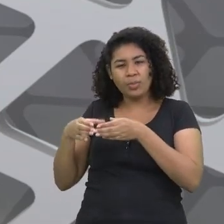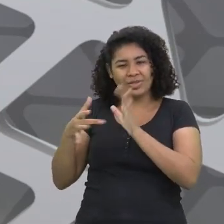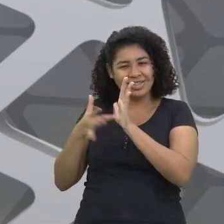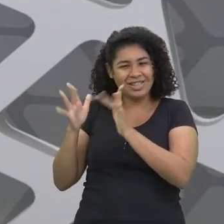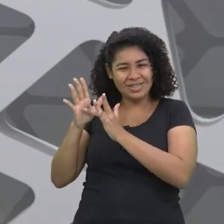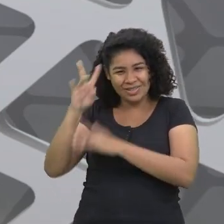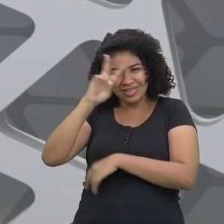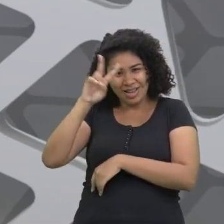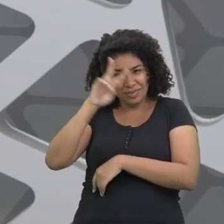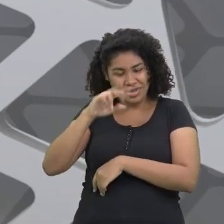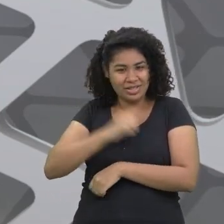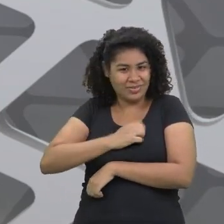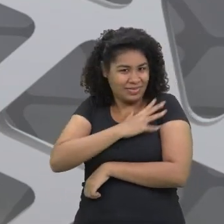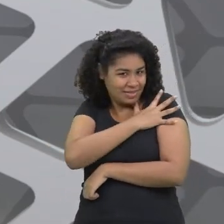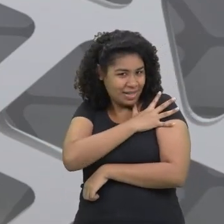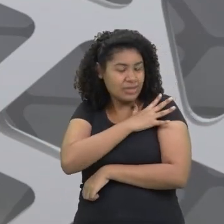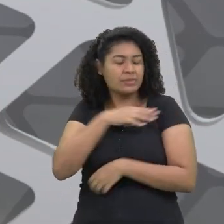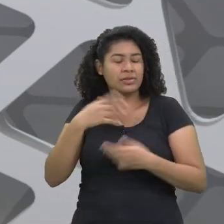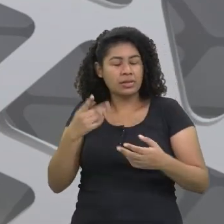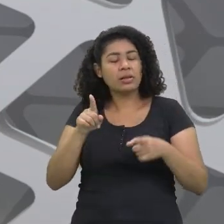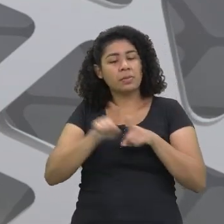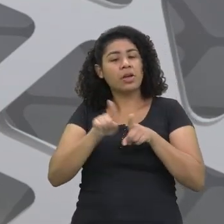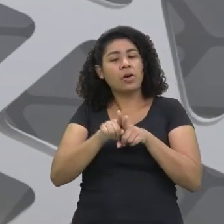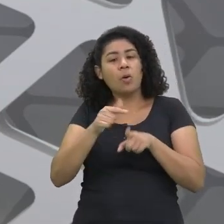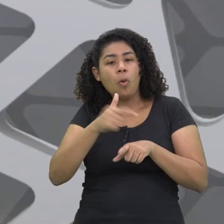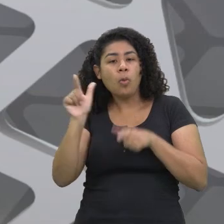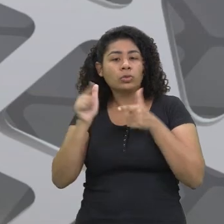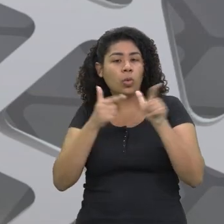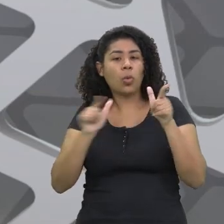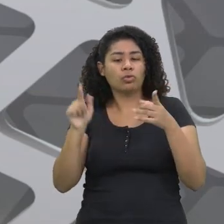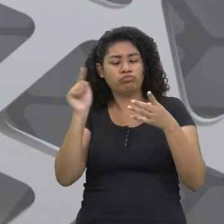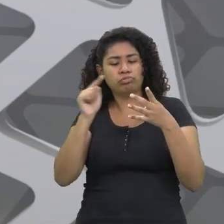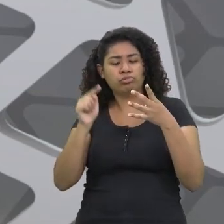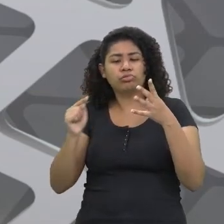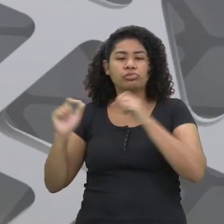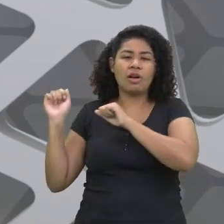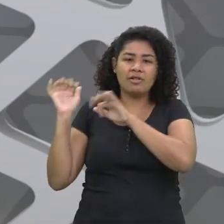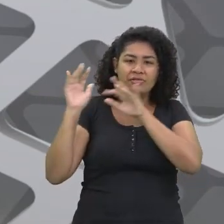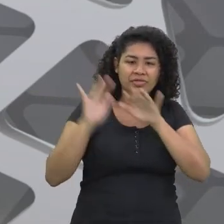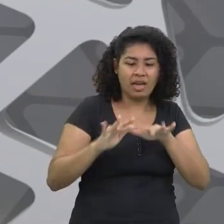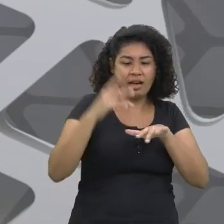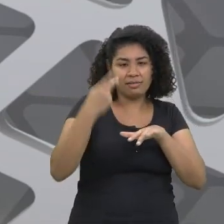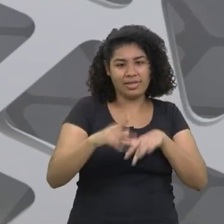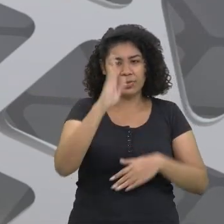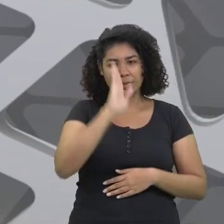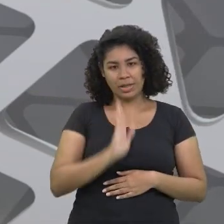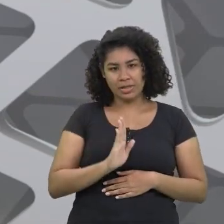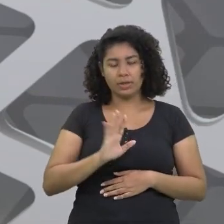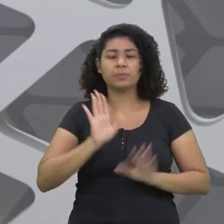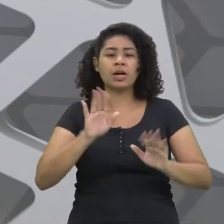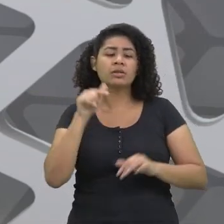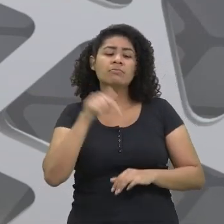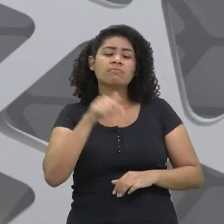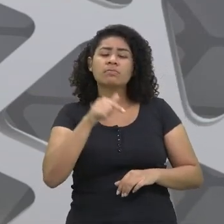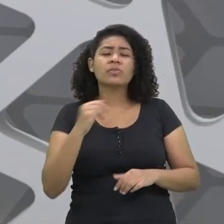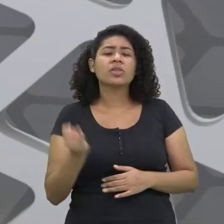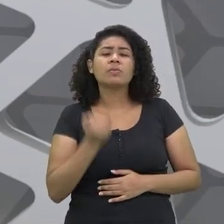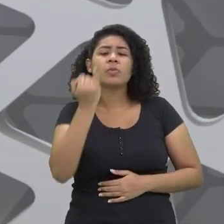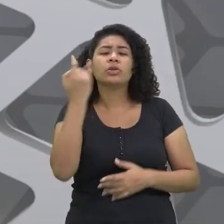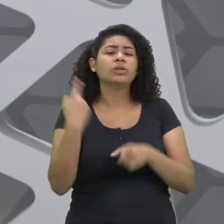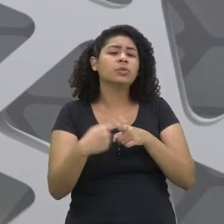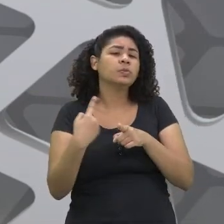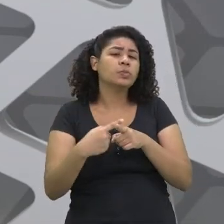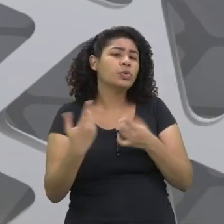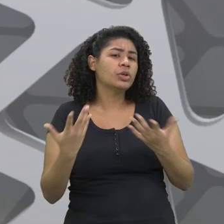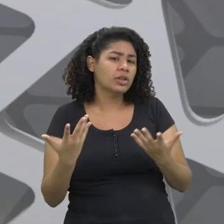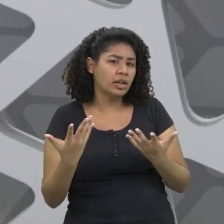Jesus. Não só esses, outras ordens religiosas também estavam atuando. Mas qual foi a importância dessa ação da Contra-Reforma, de